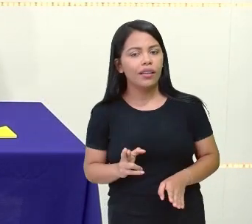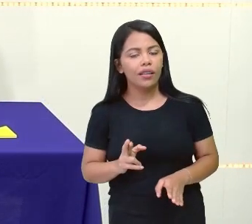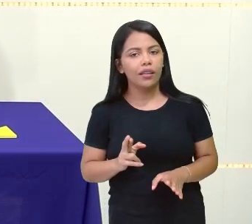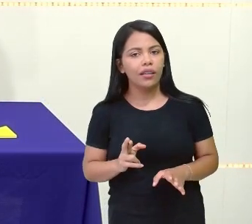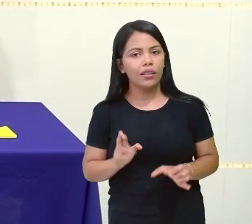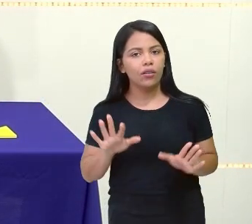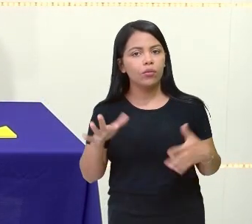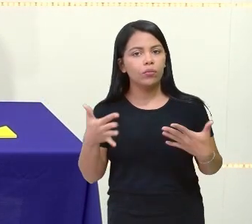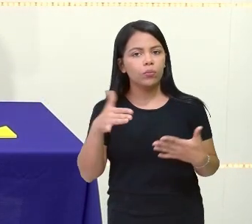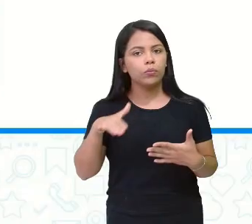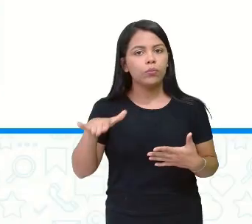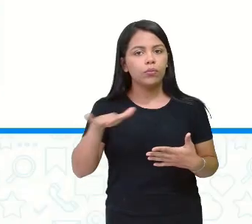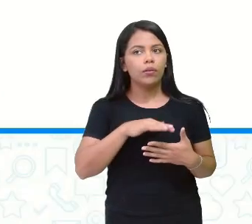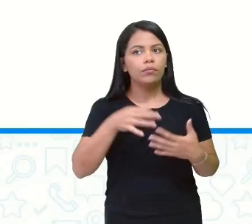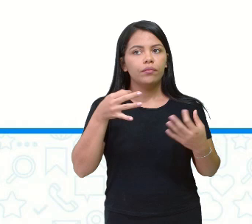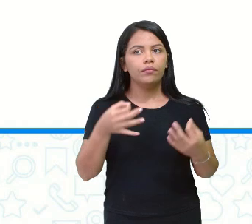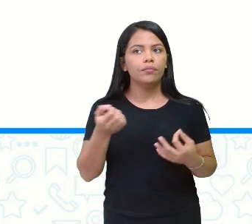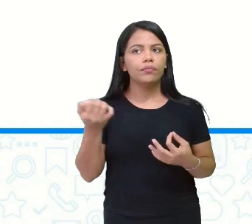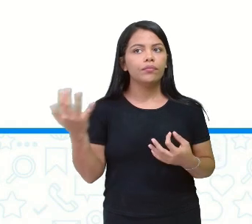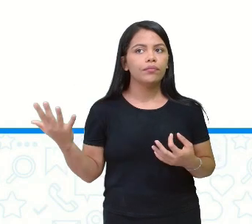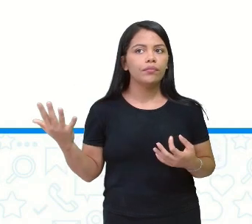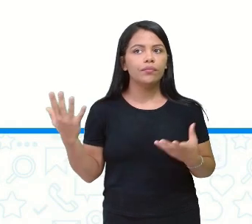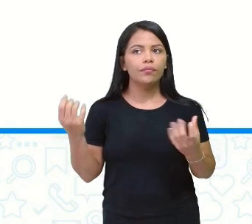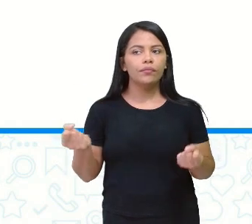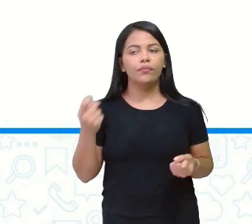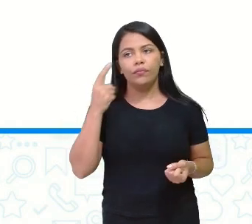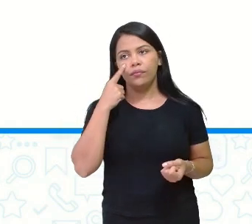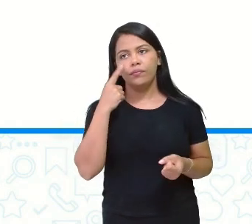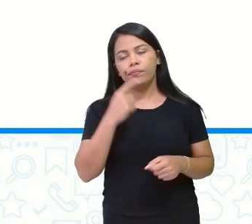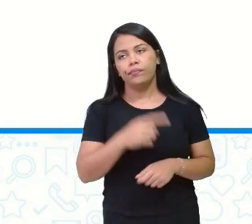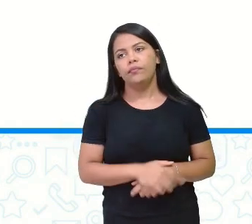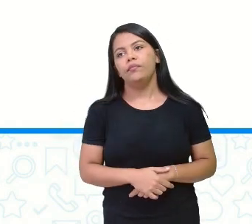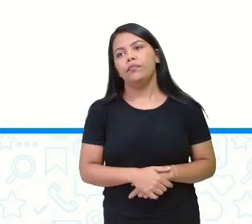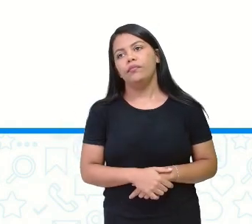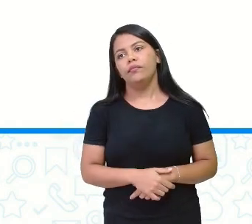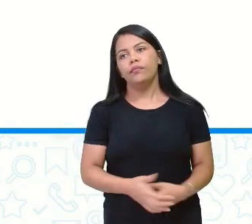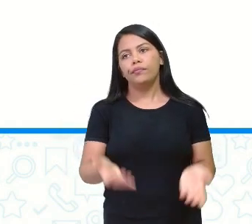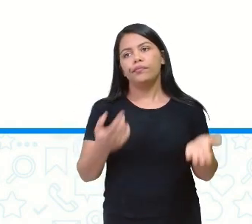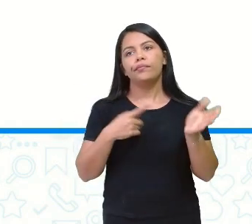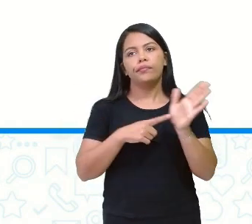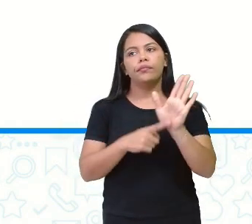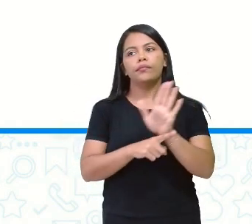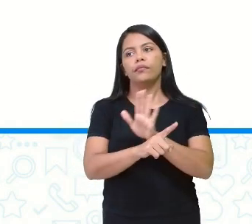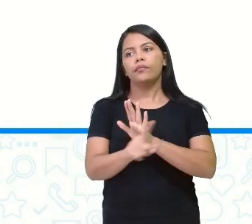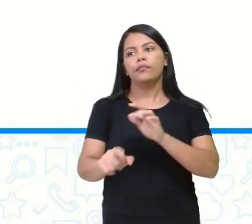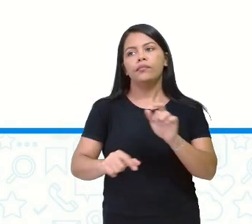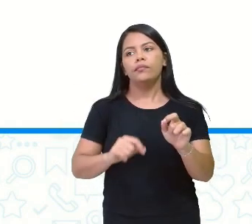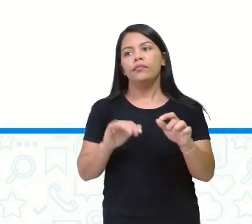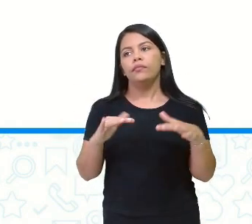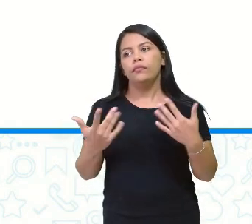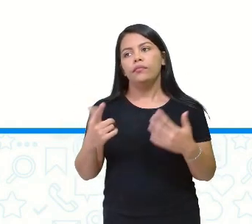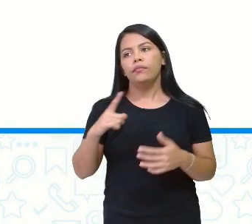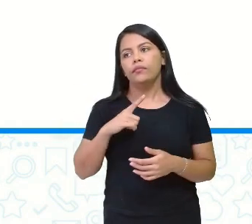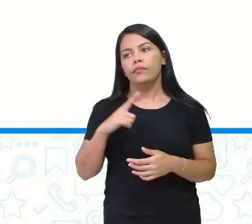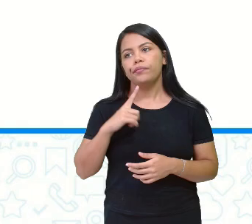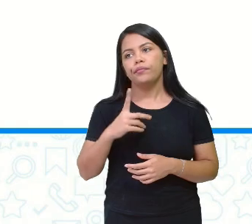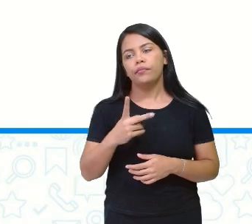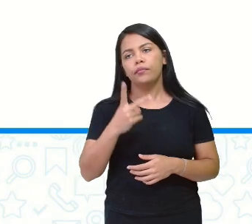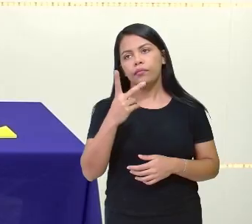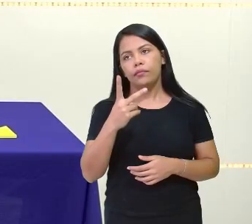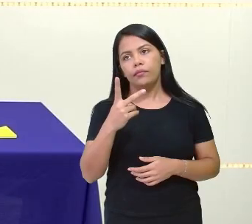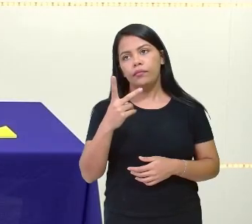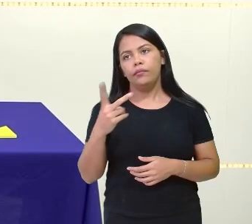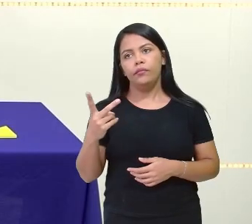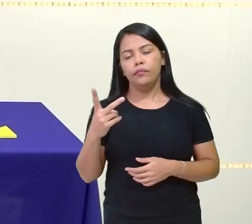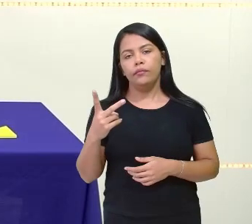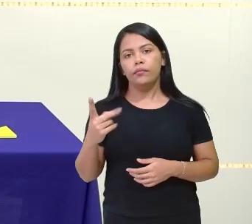polígono verde? Então, vamos lá? O que eu quis mostrar para vocês, ó, que quando eu tenho dois triângulos, eu vou